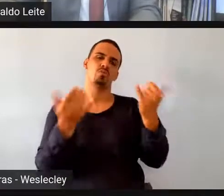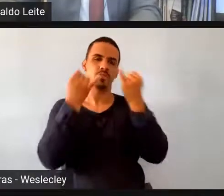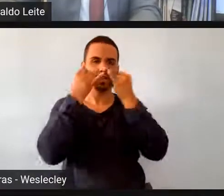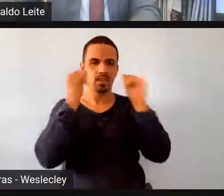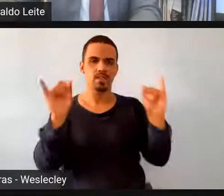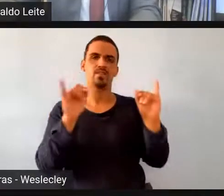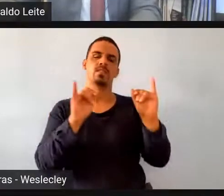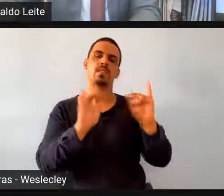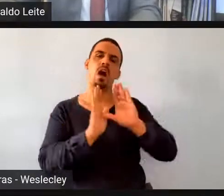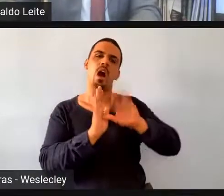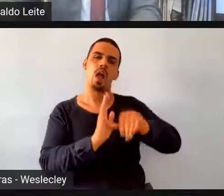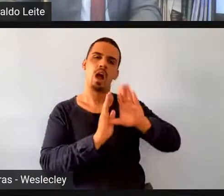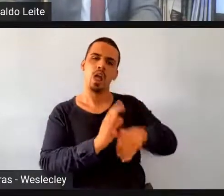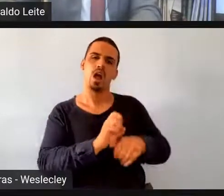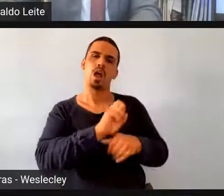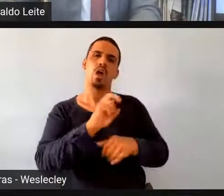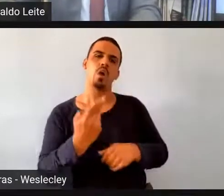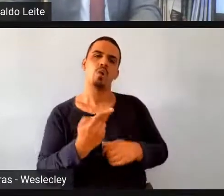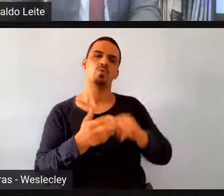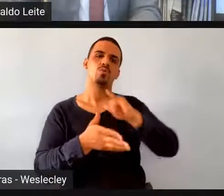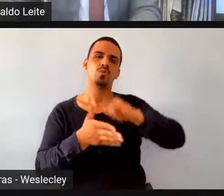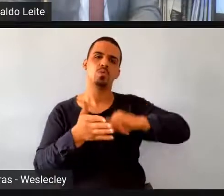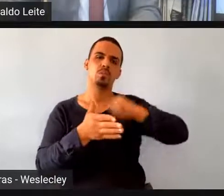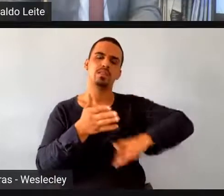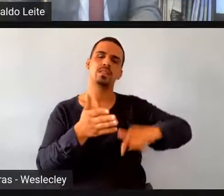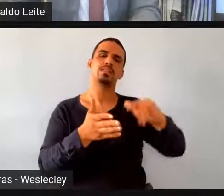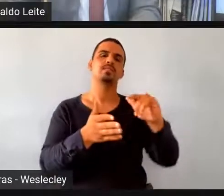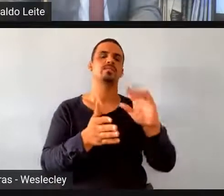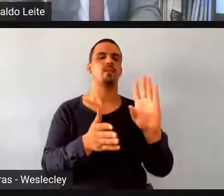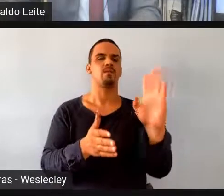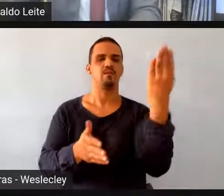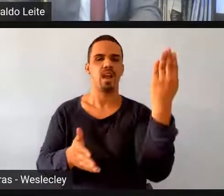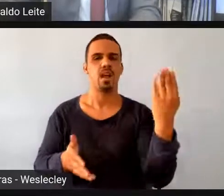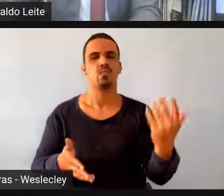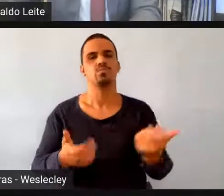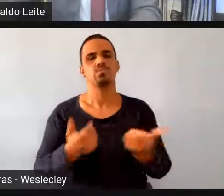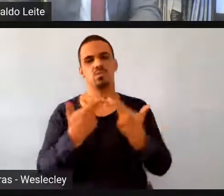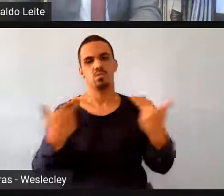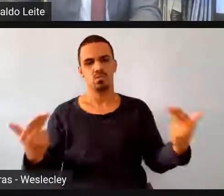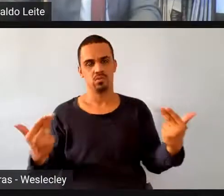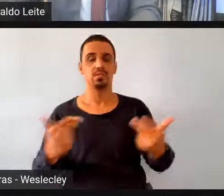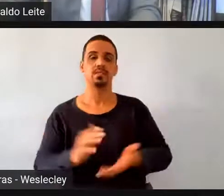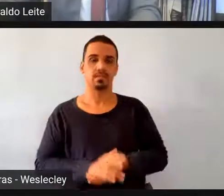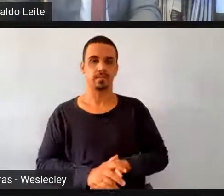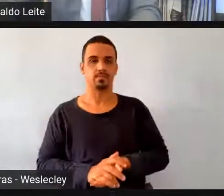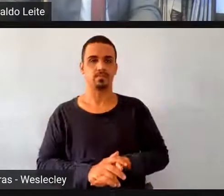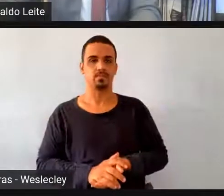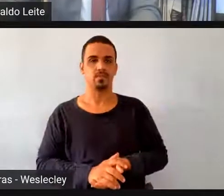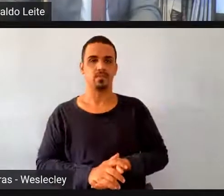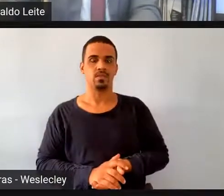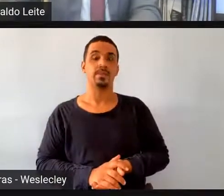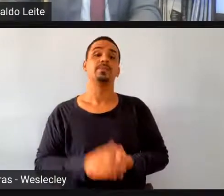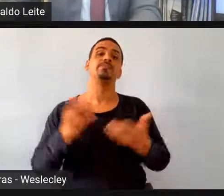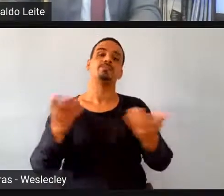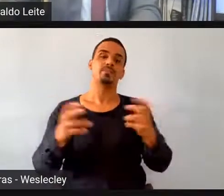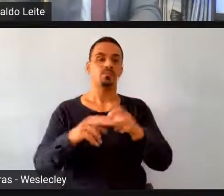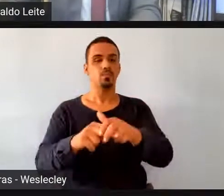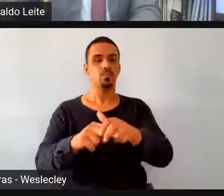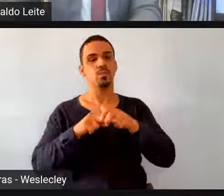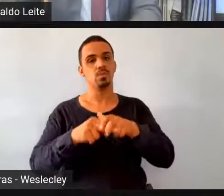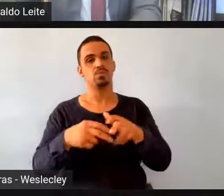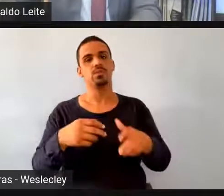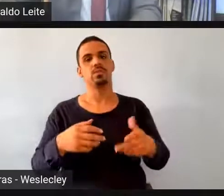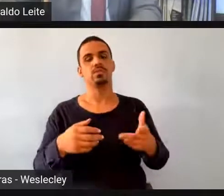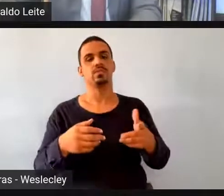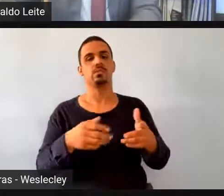ou documentação fraudulenta, do que se forem meia dúzia de chapas partidárias. O ambiente fica, de um modo geral, mais governável,